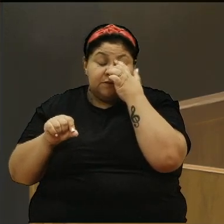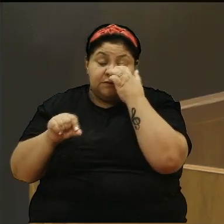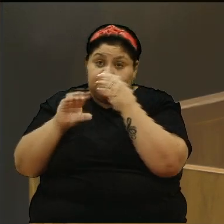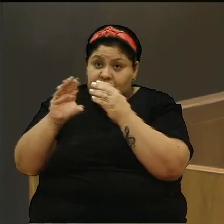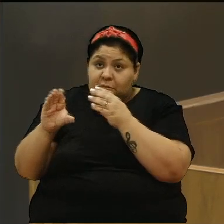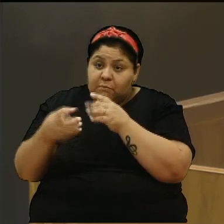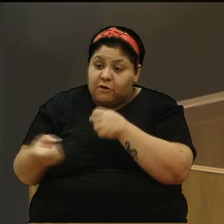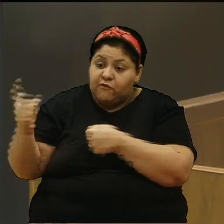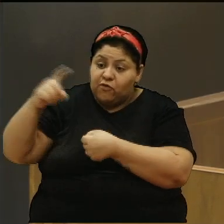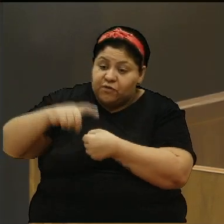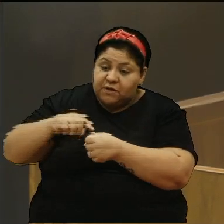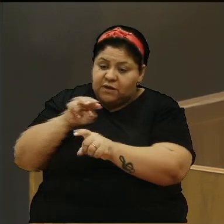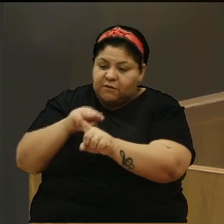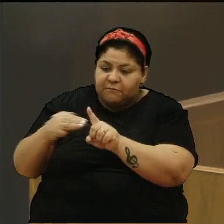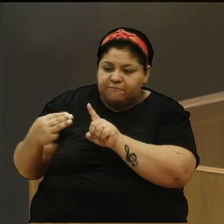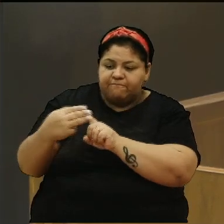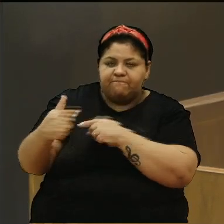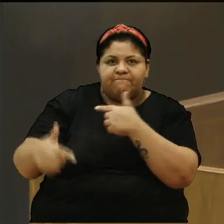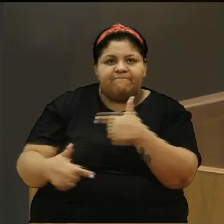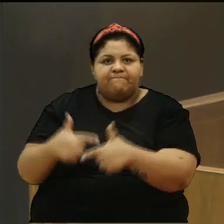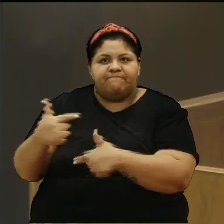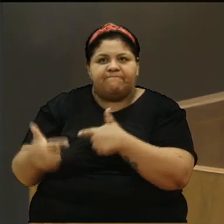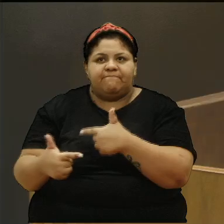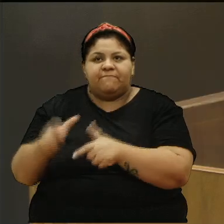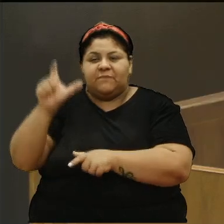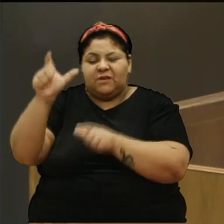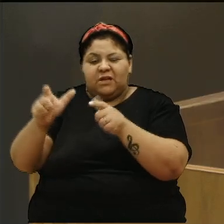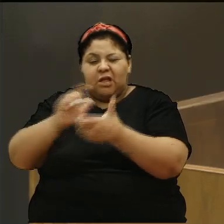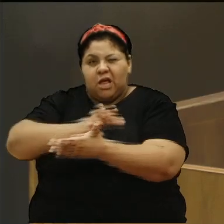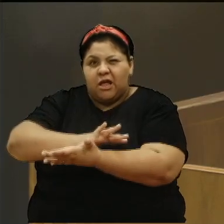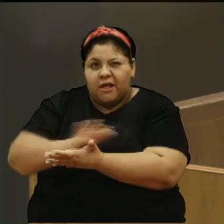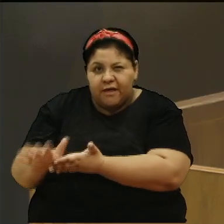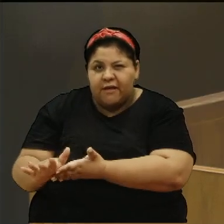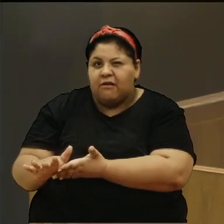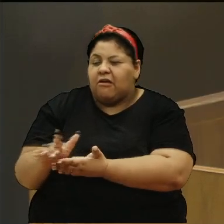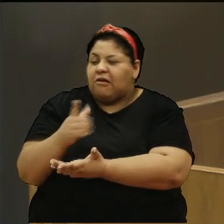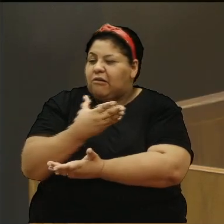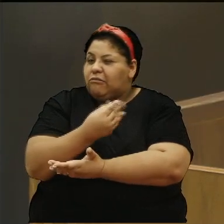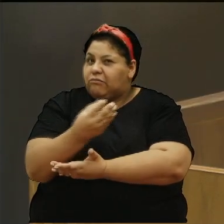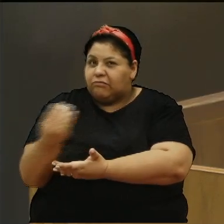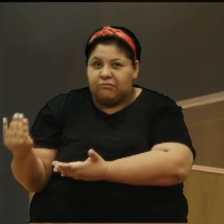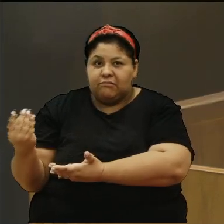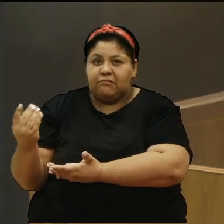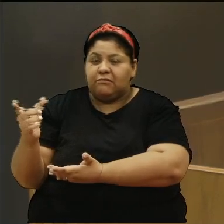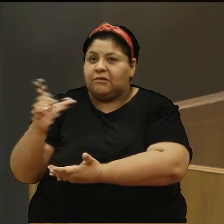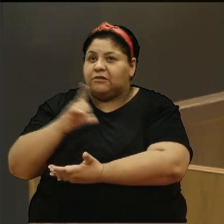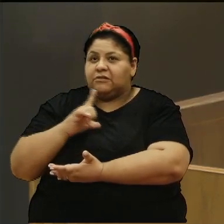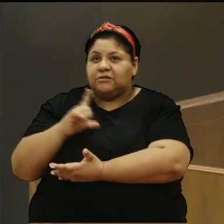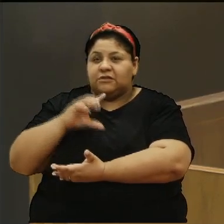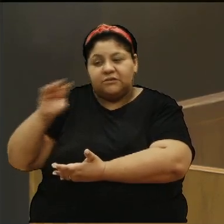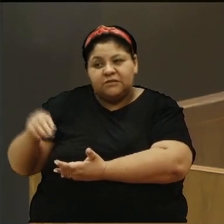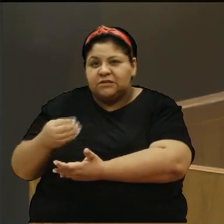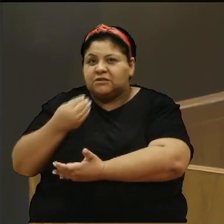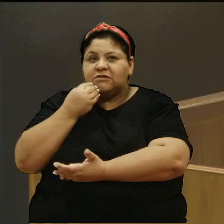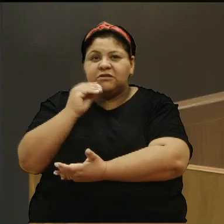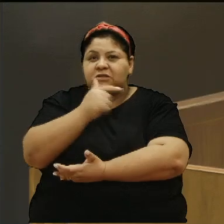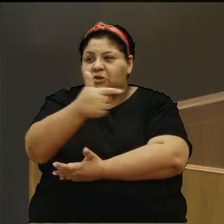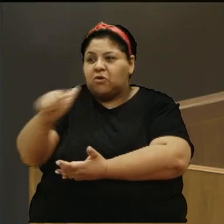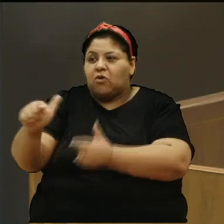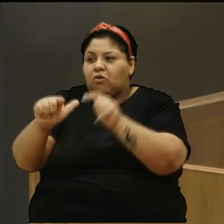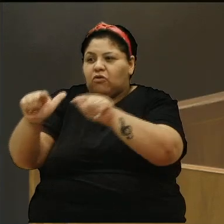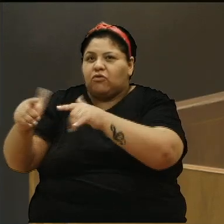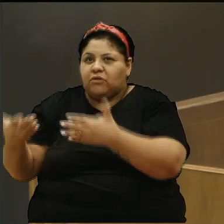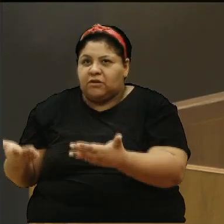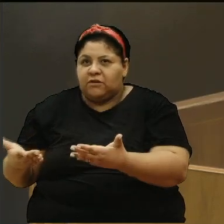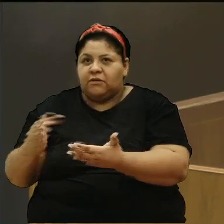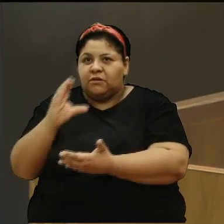ao mercado de trabalho. São pessoas que o preconceito em cima delas é gigante, elas não vão ter oportunidade em outros lugares. E